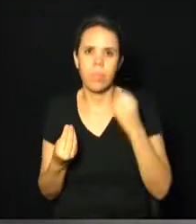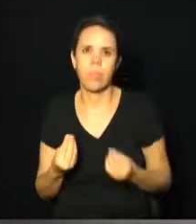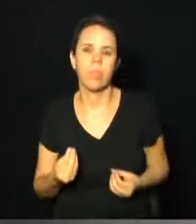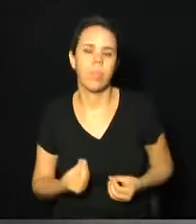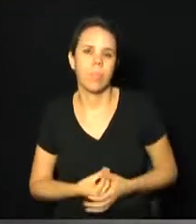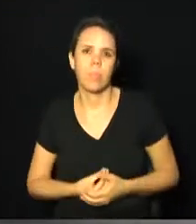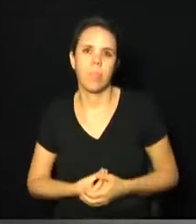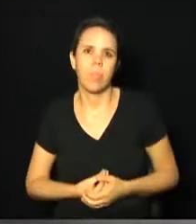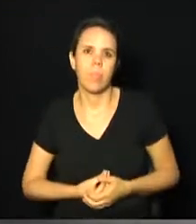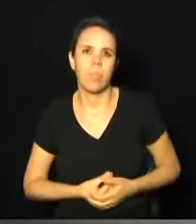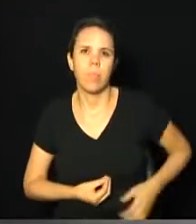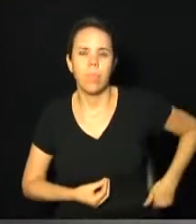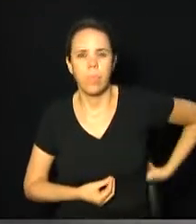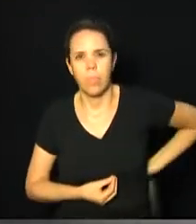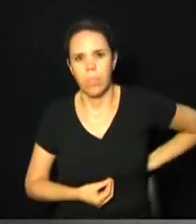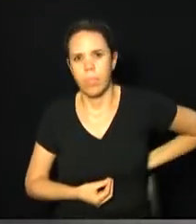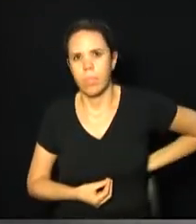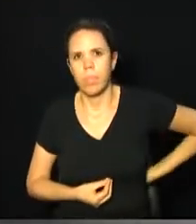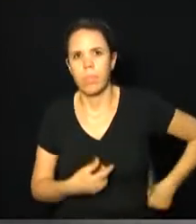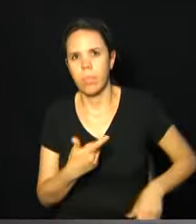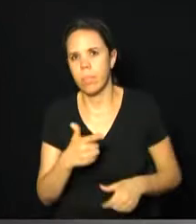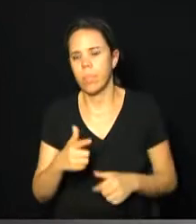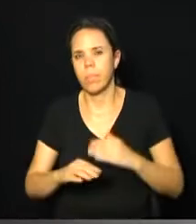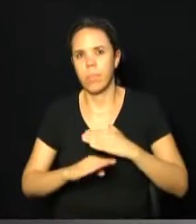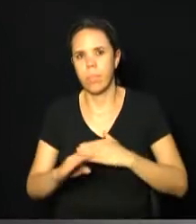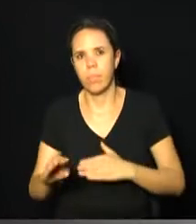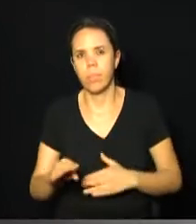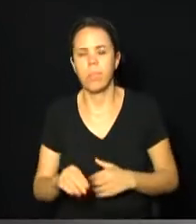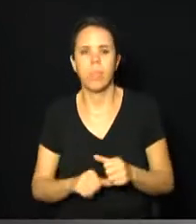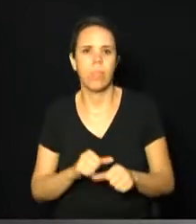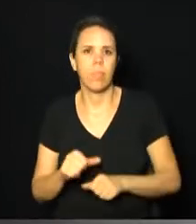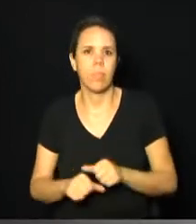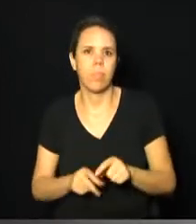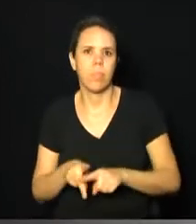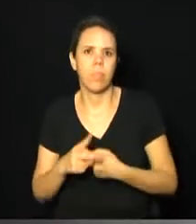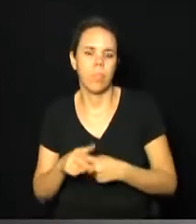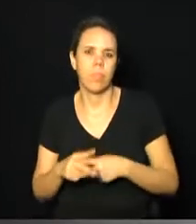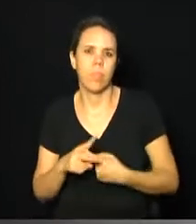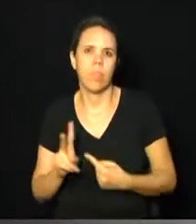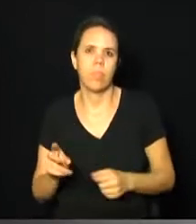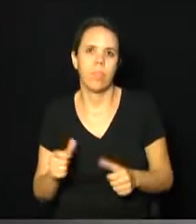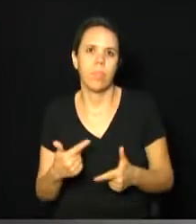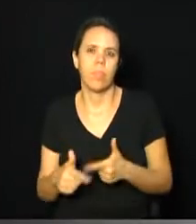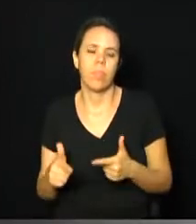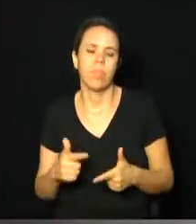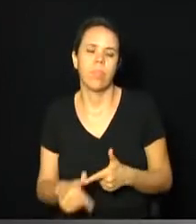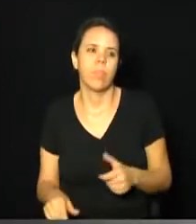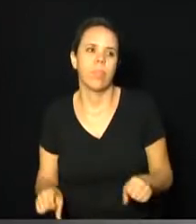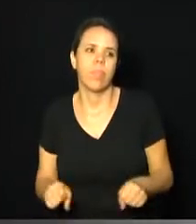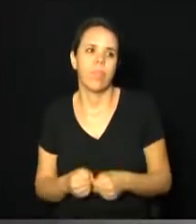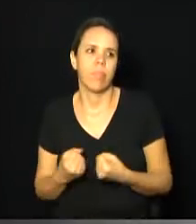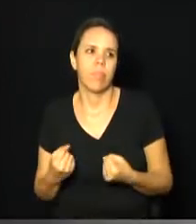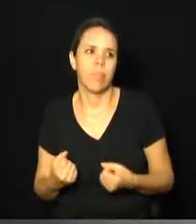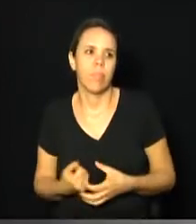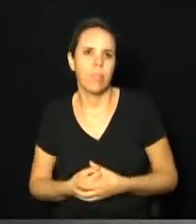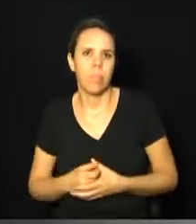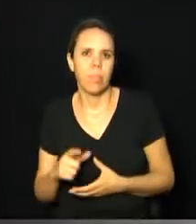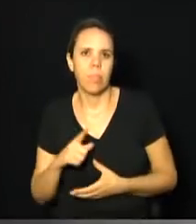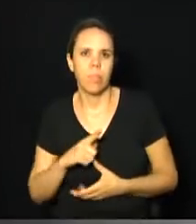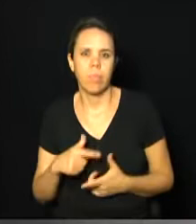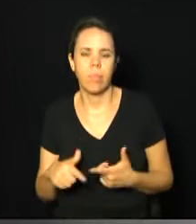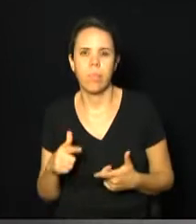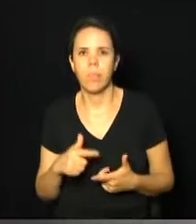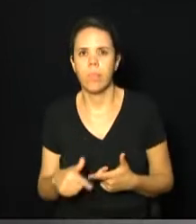parte sem pavimentação, está sempre dando uma manutenção. Quebrado. Né? Sempre quebrando. Temos um